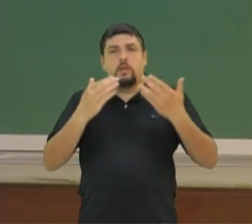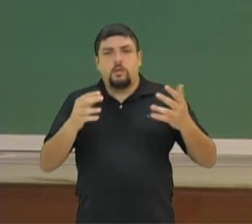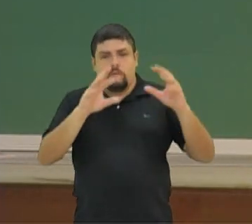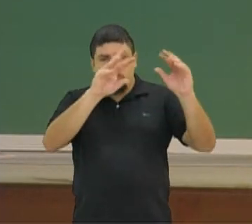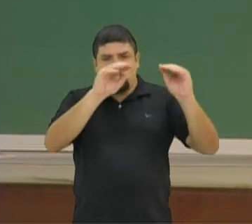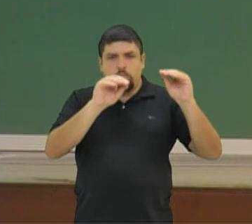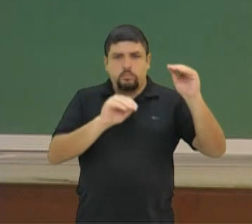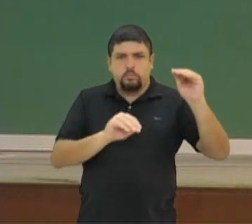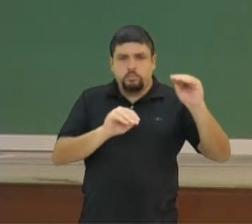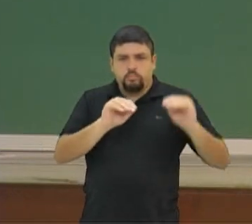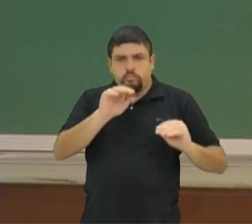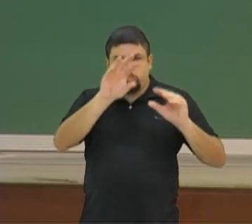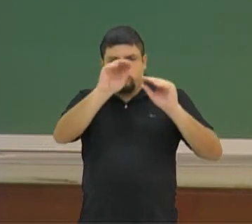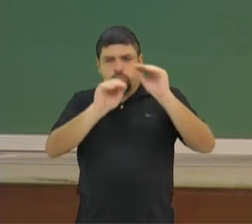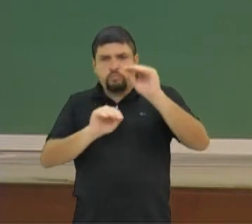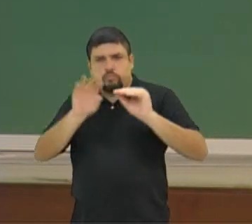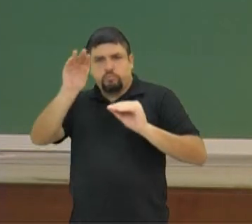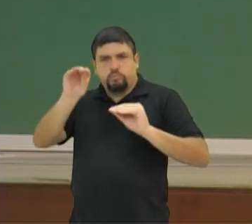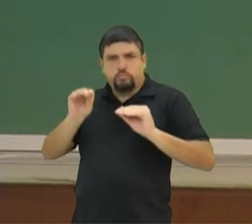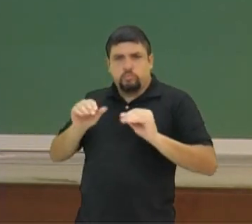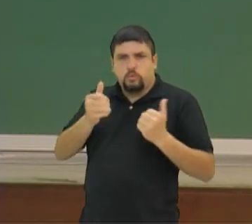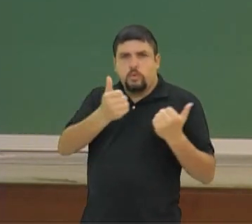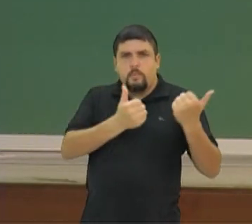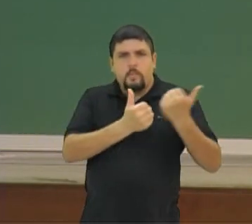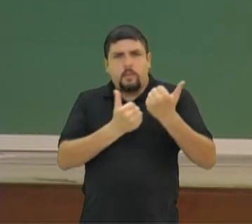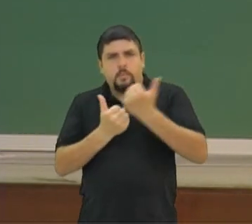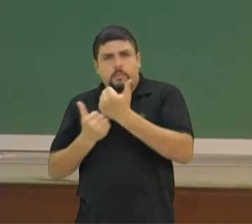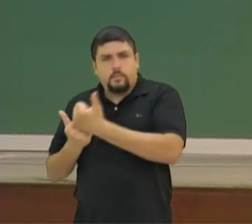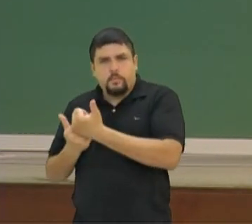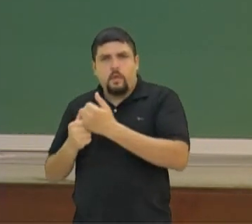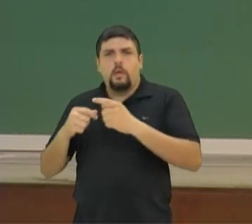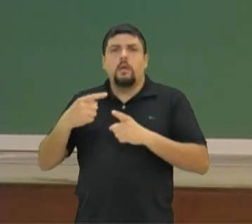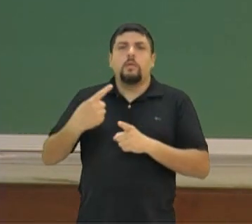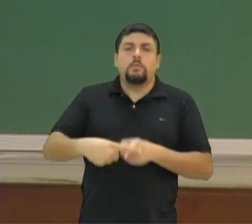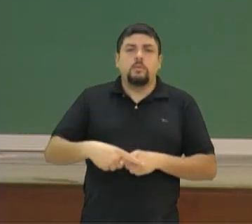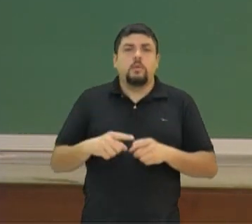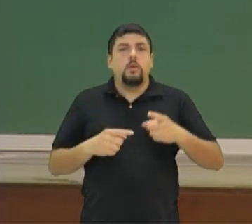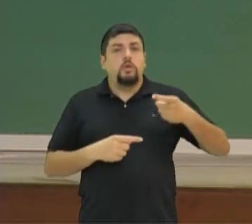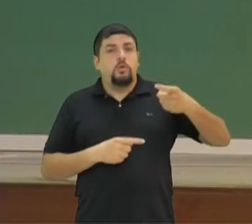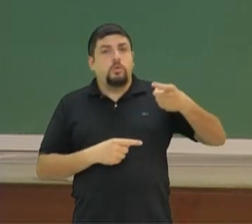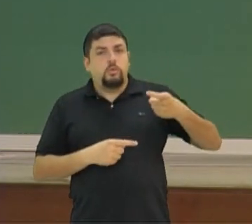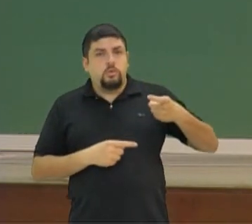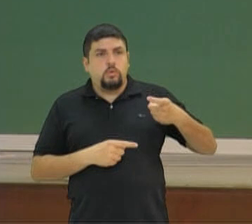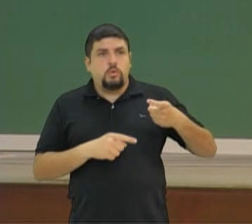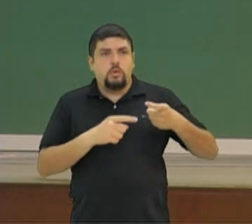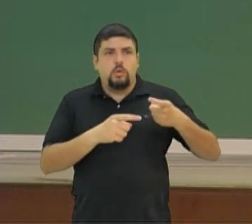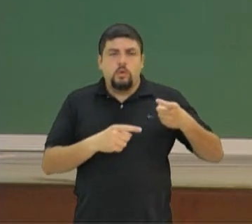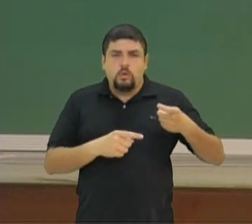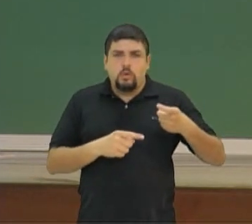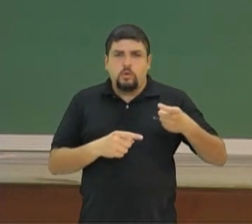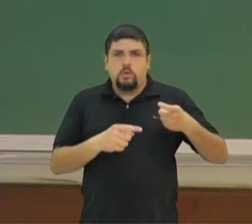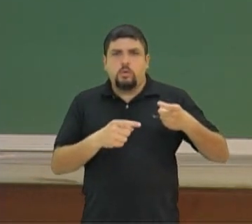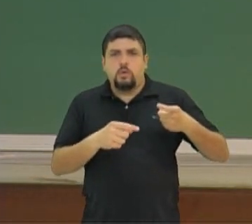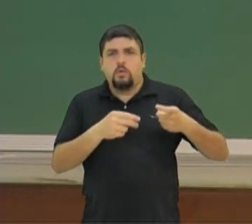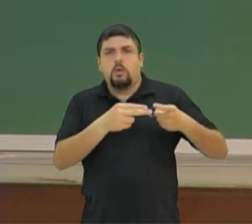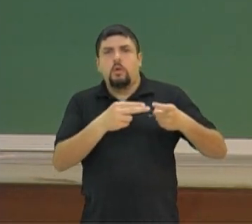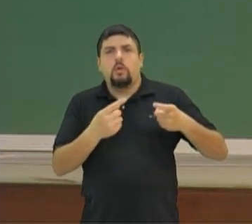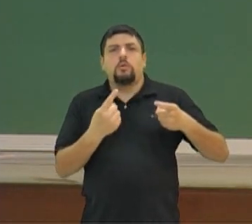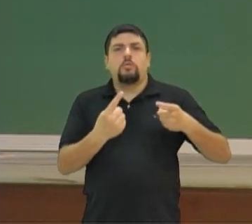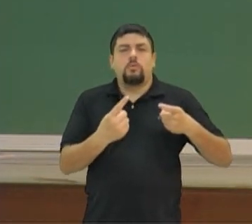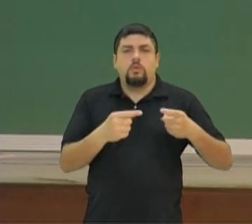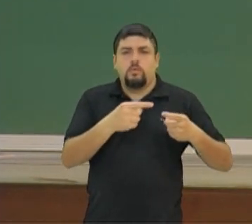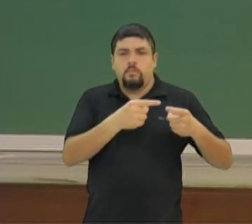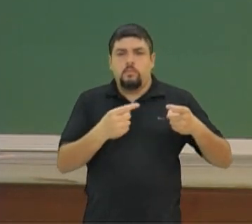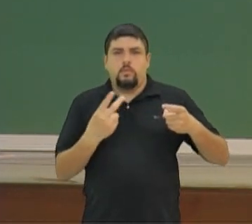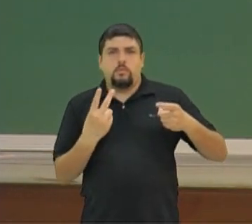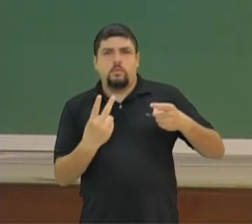o sinal inverso das raízes. Porque, para que x seja igual a 2, a expressão é x menos 2. Para